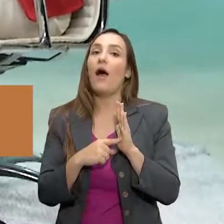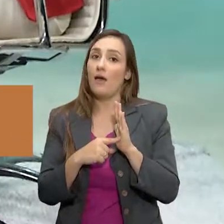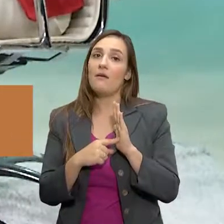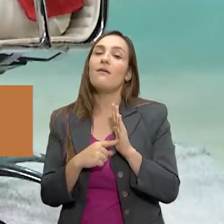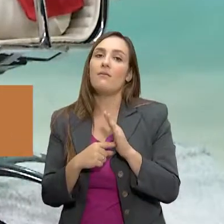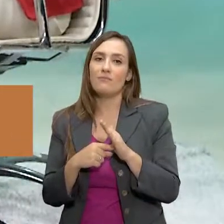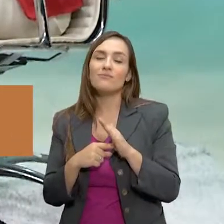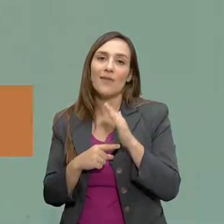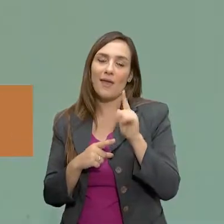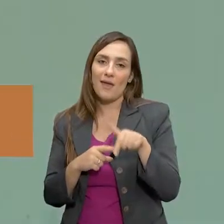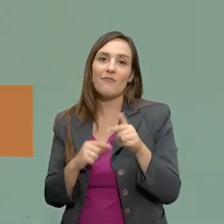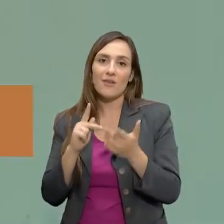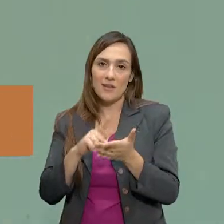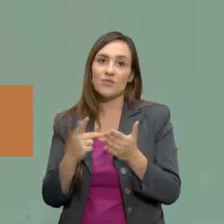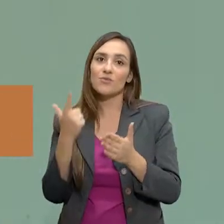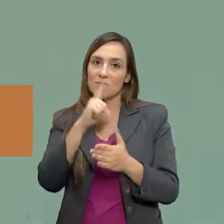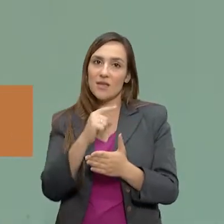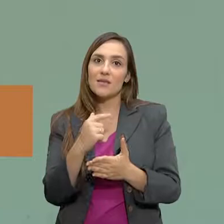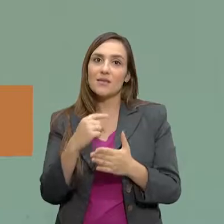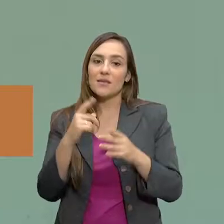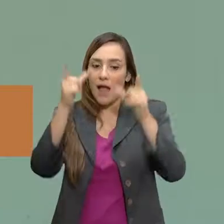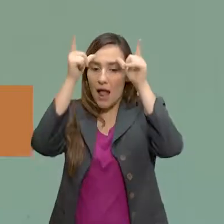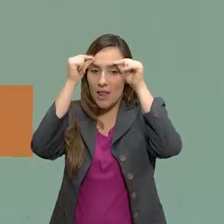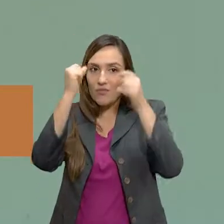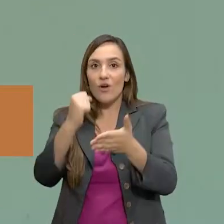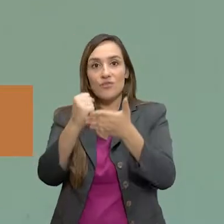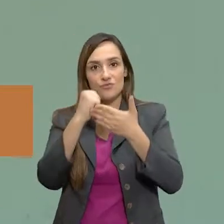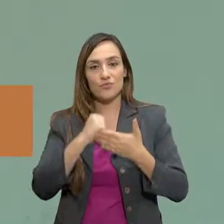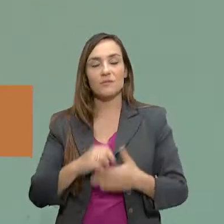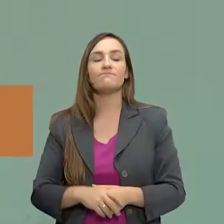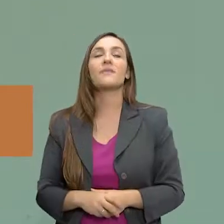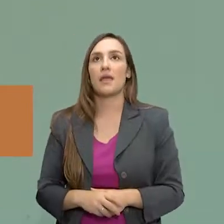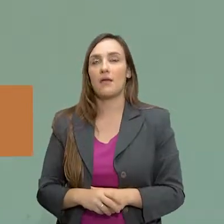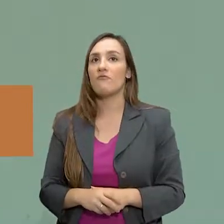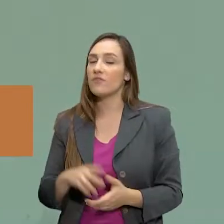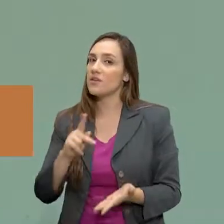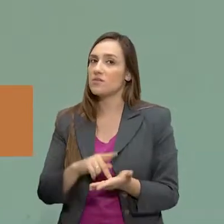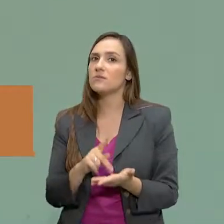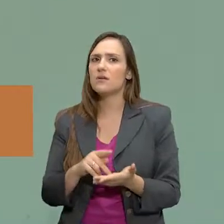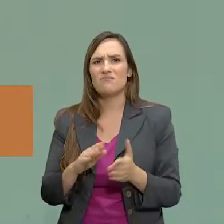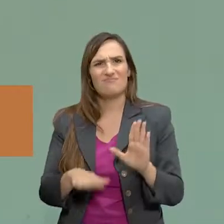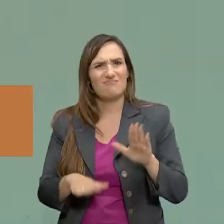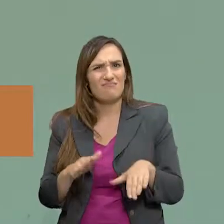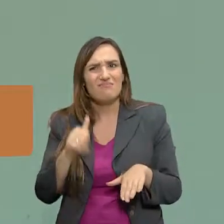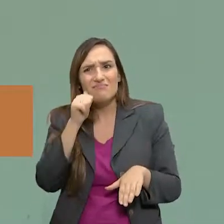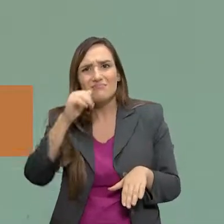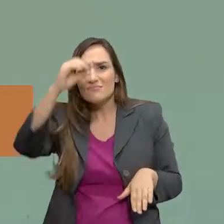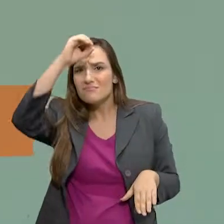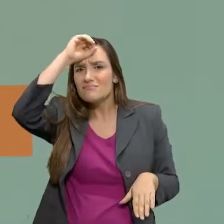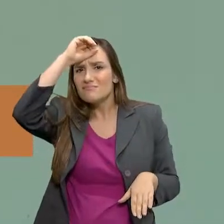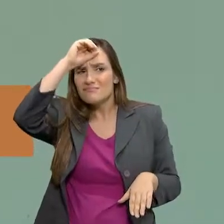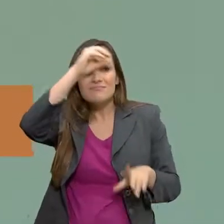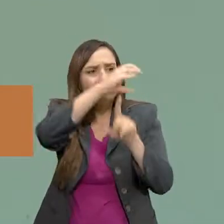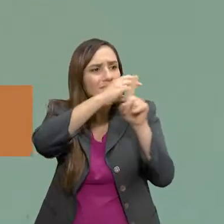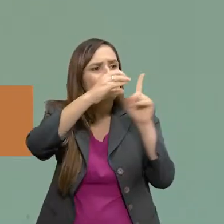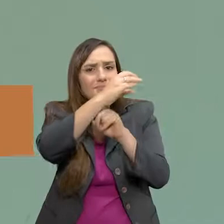ajuda. Exatamente. A gente percebeu que elas não tinham esse acesso às informações nas